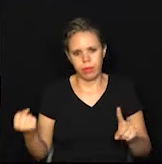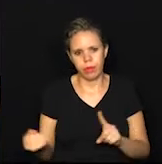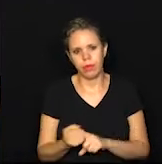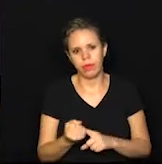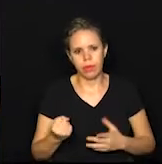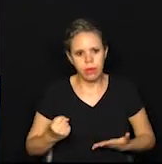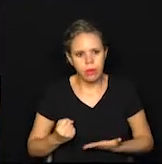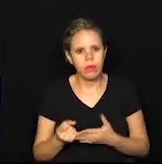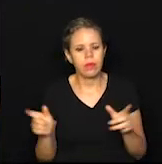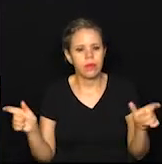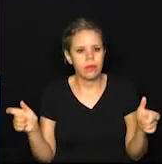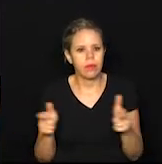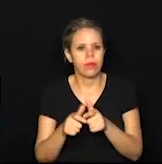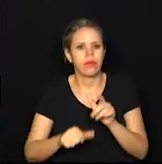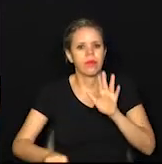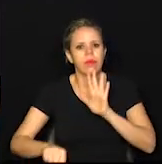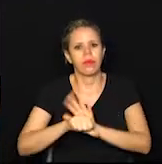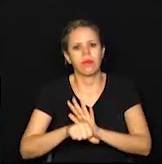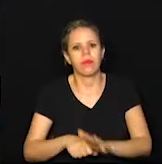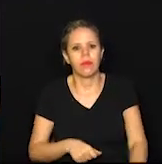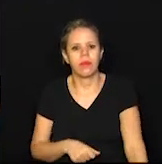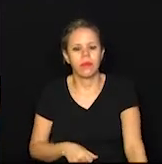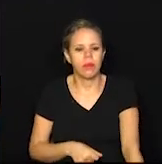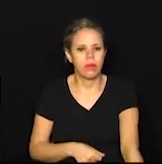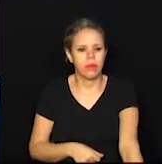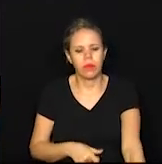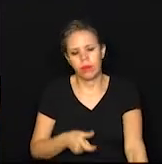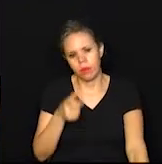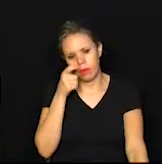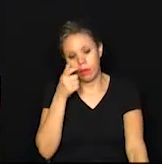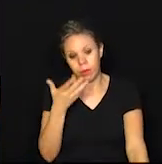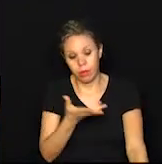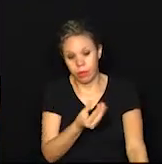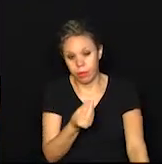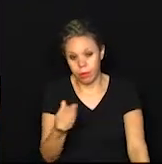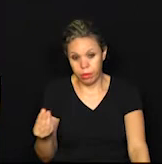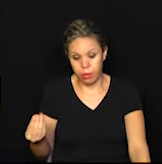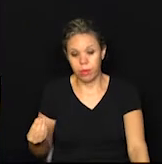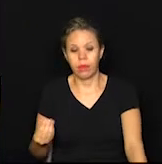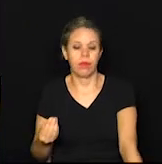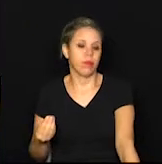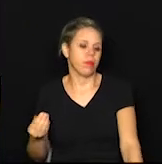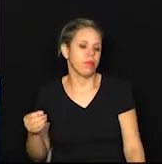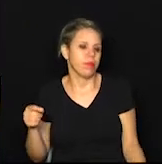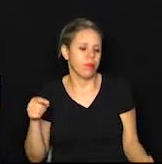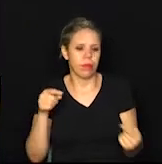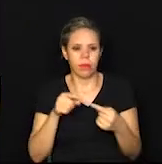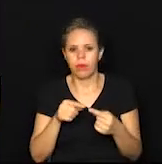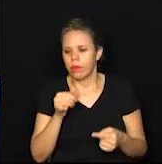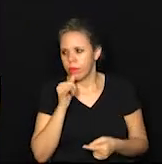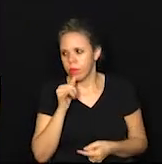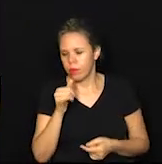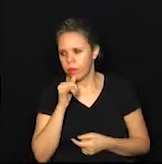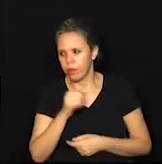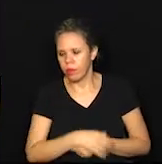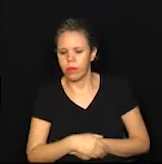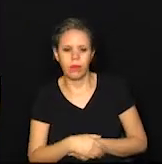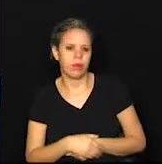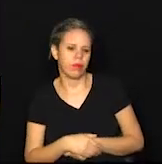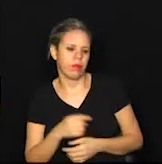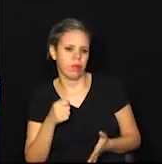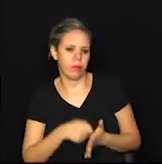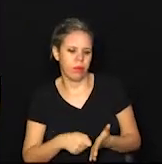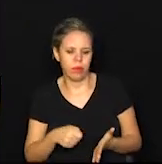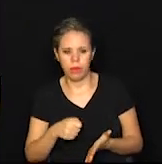na diminuição da criminalidade, a gente vê muito isso em atividades ligadas a lutas, às